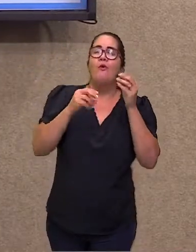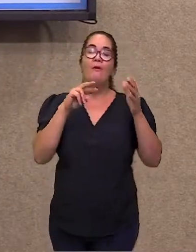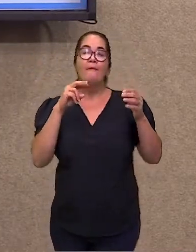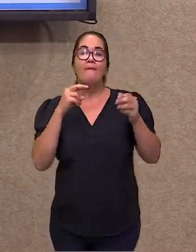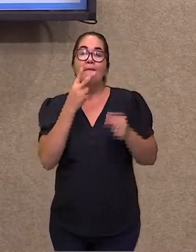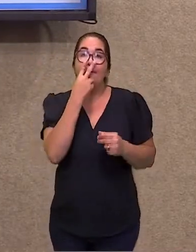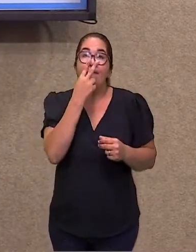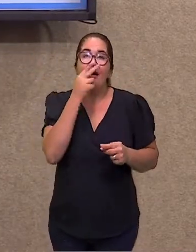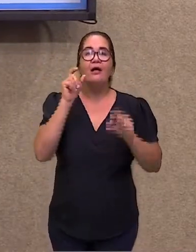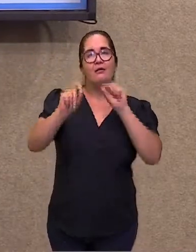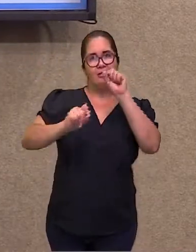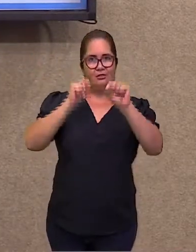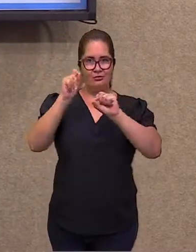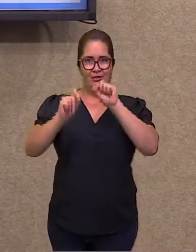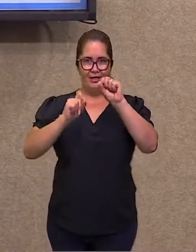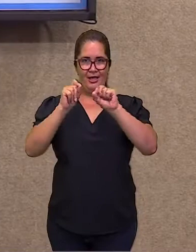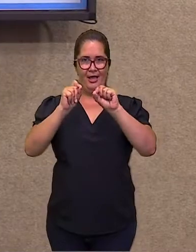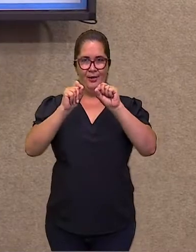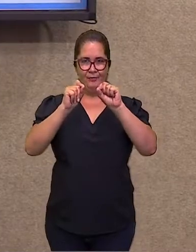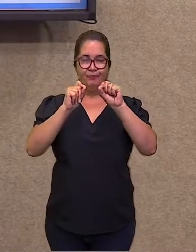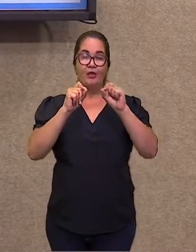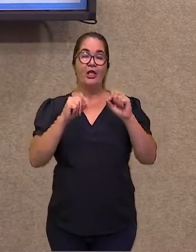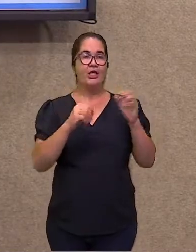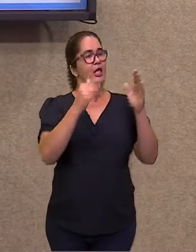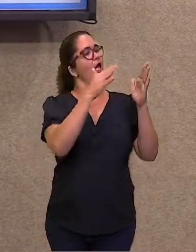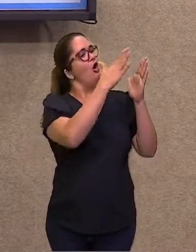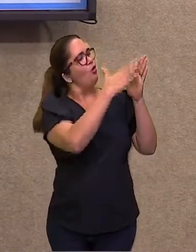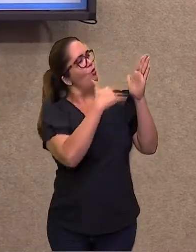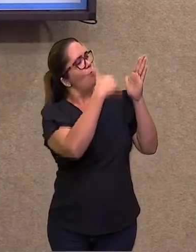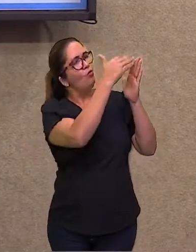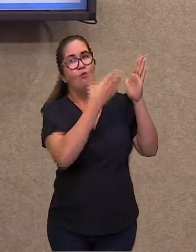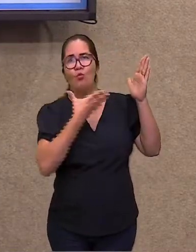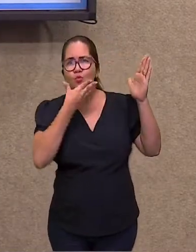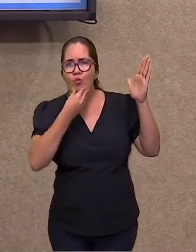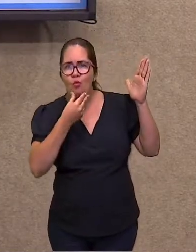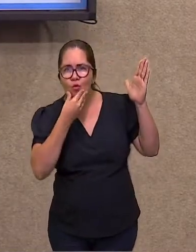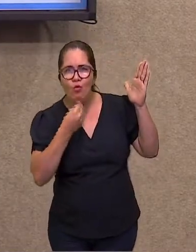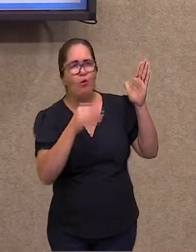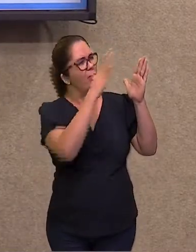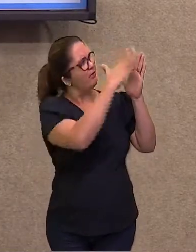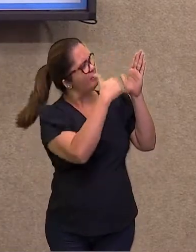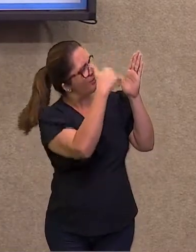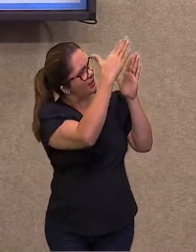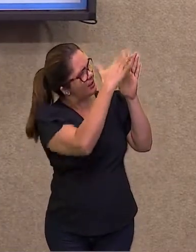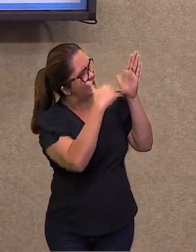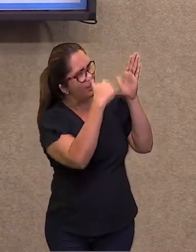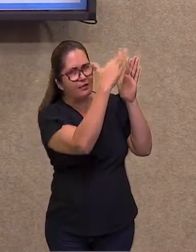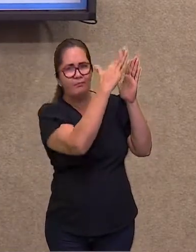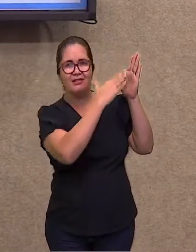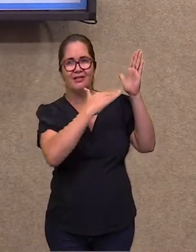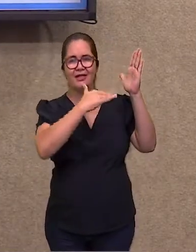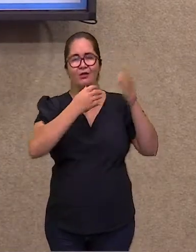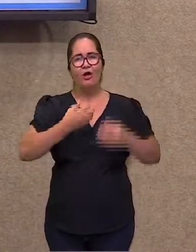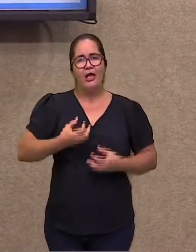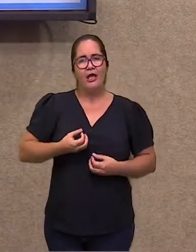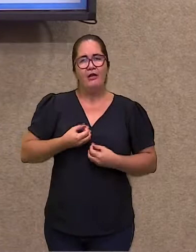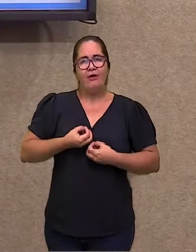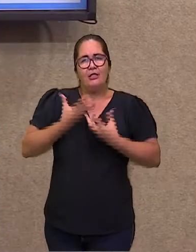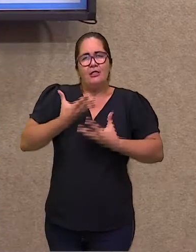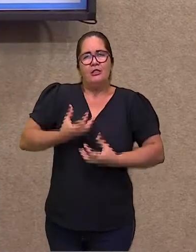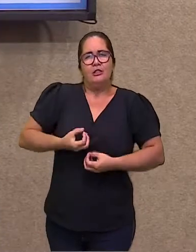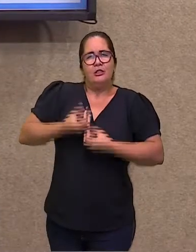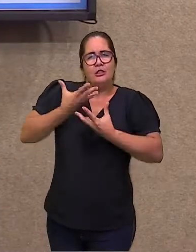o espaço da natureza, ao ar livre, à luz solar. Então fugiu, o pontilhismo chegou e